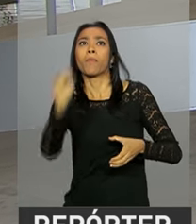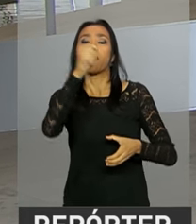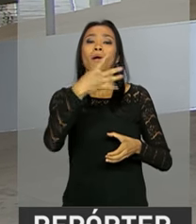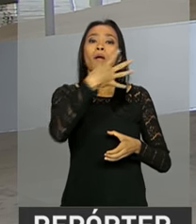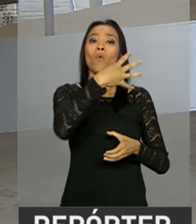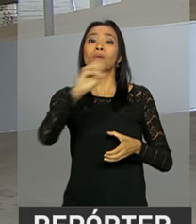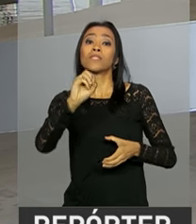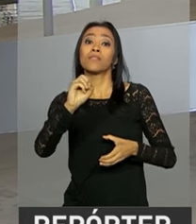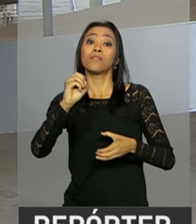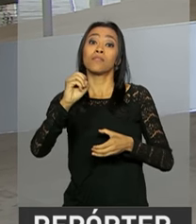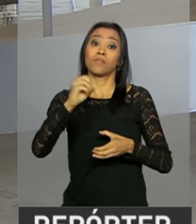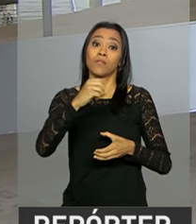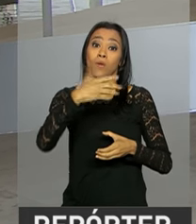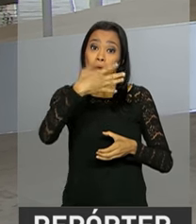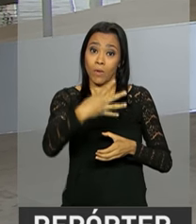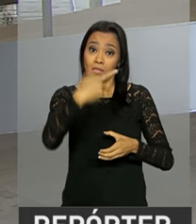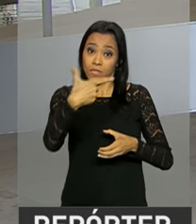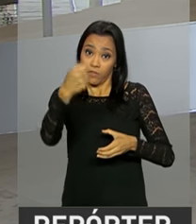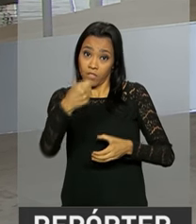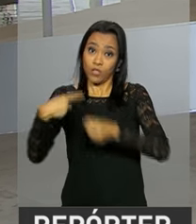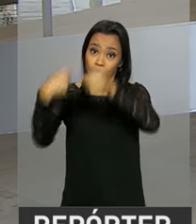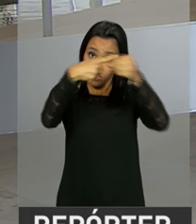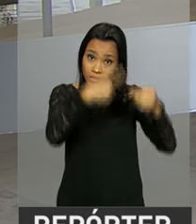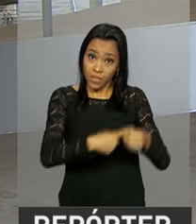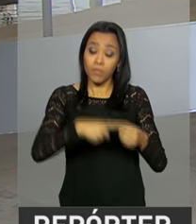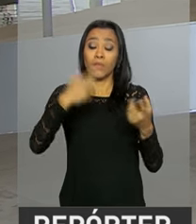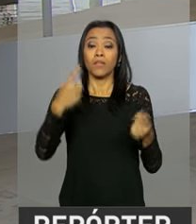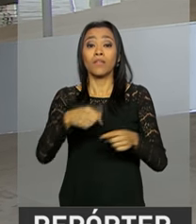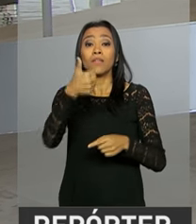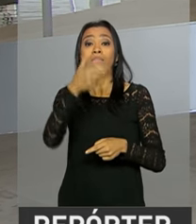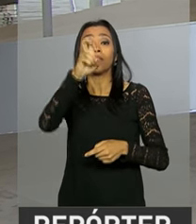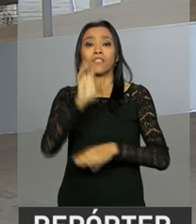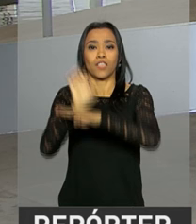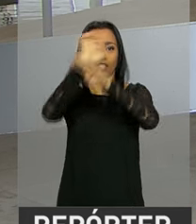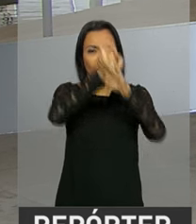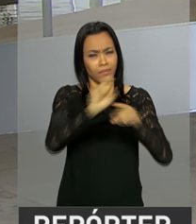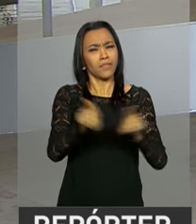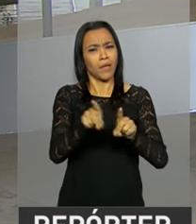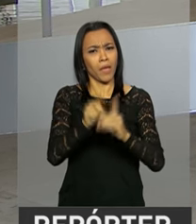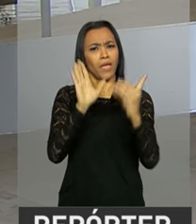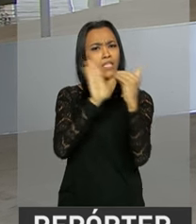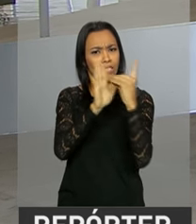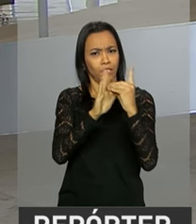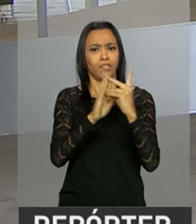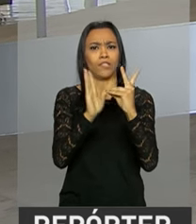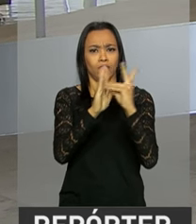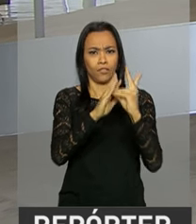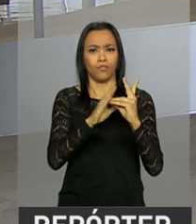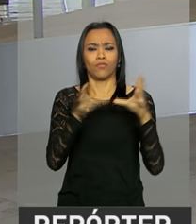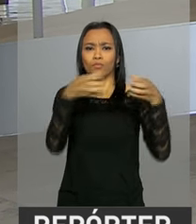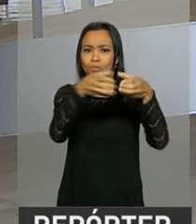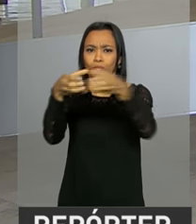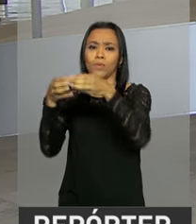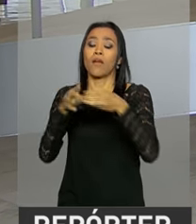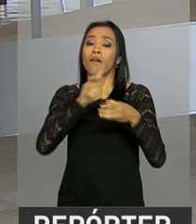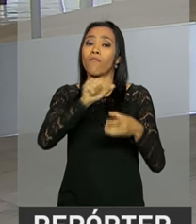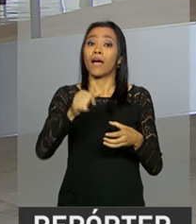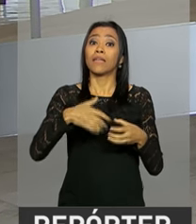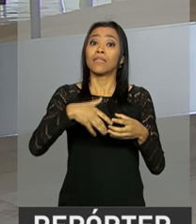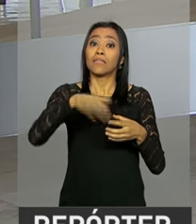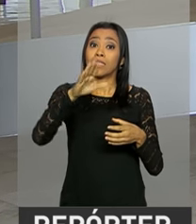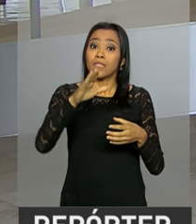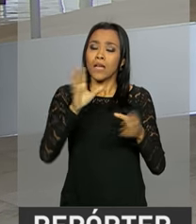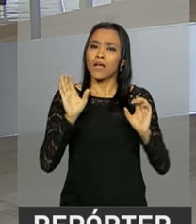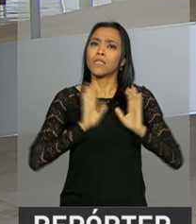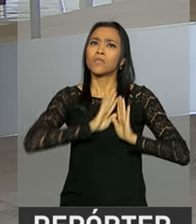municípios de 15 estados incluindo aldeias indígenas são cerca de 25.000 militares que vão atuar para garantir a